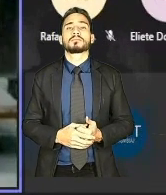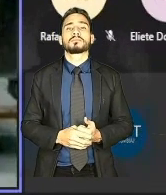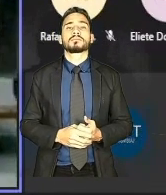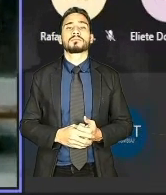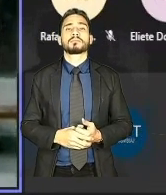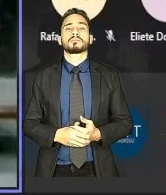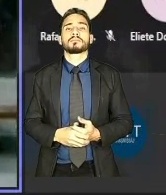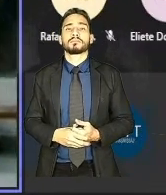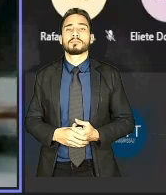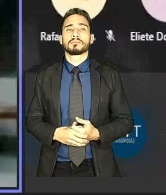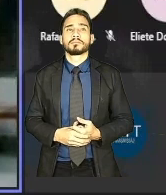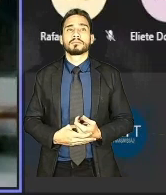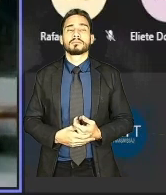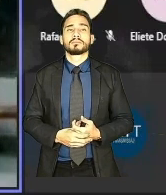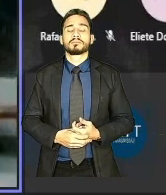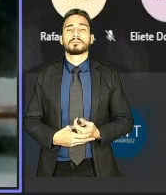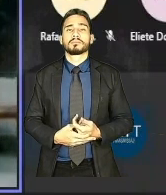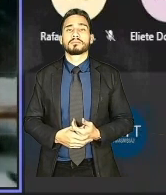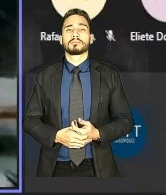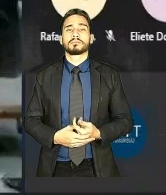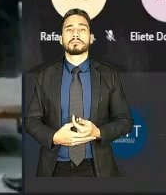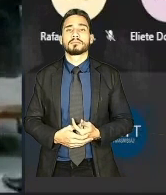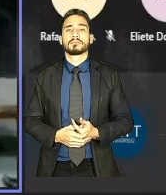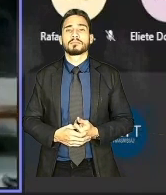Sustentação por quem?